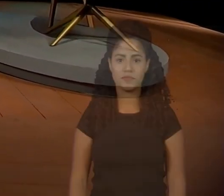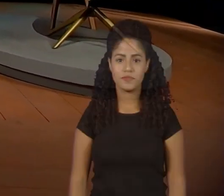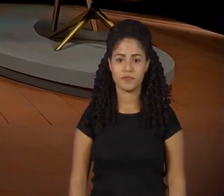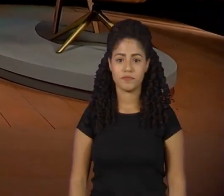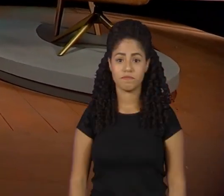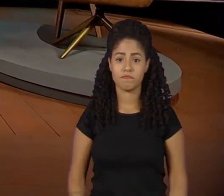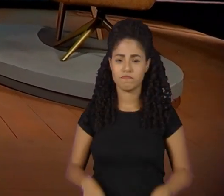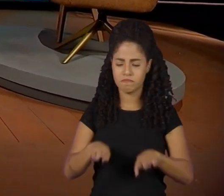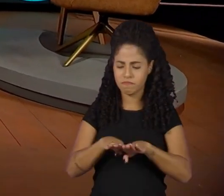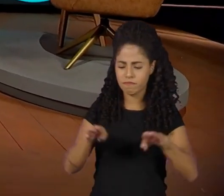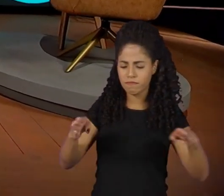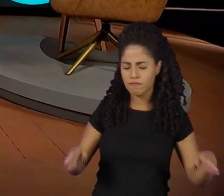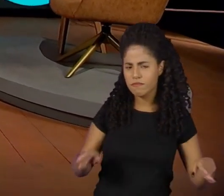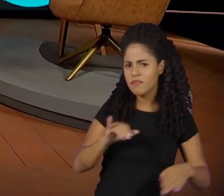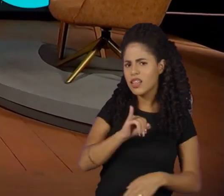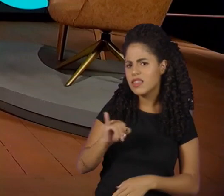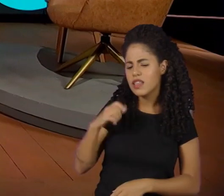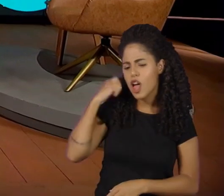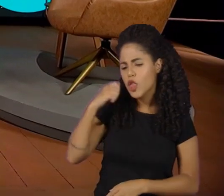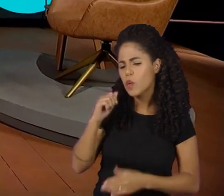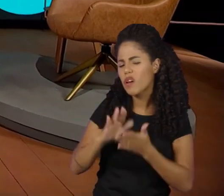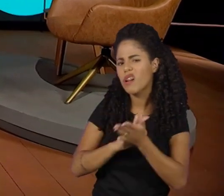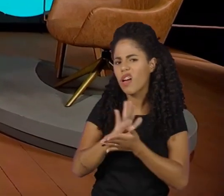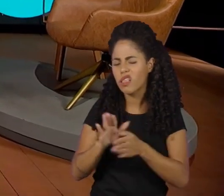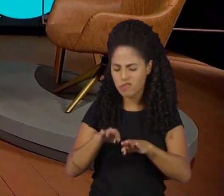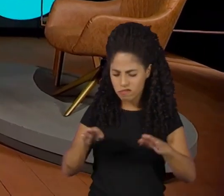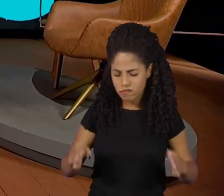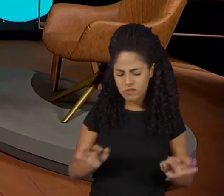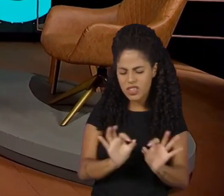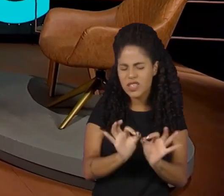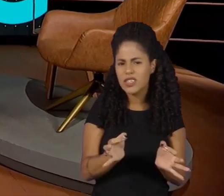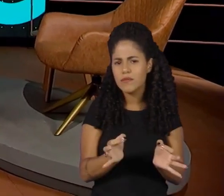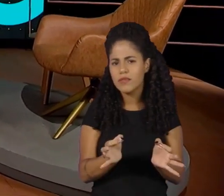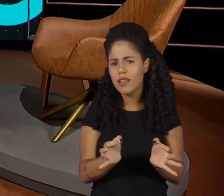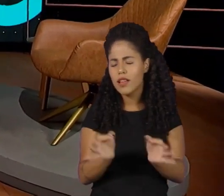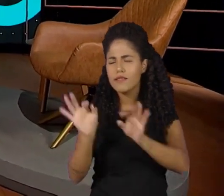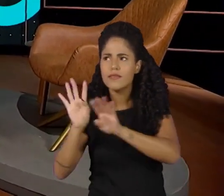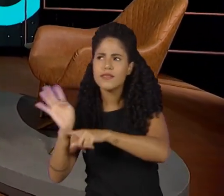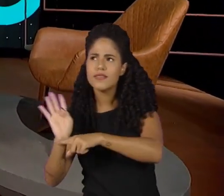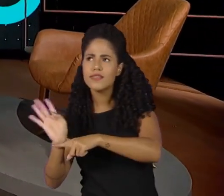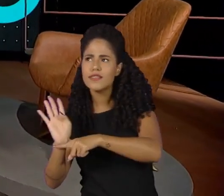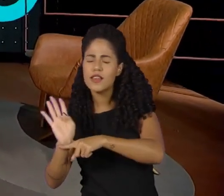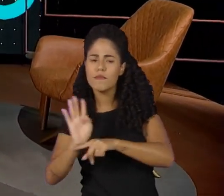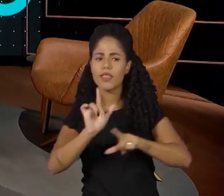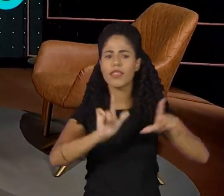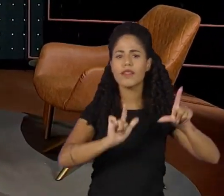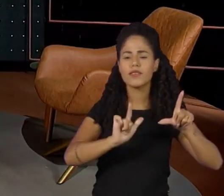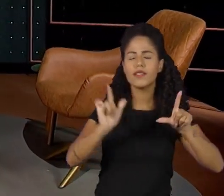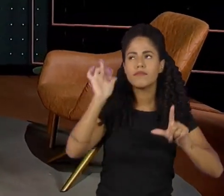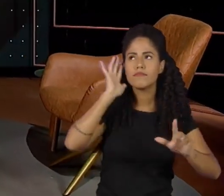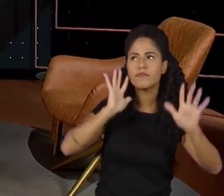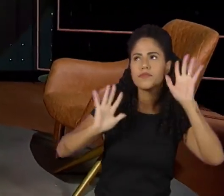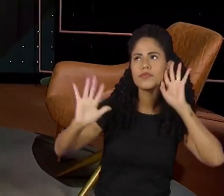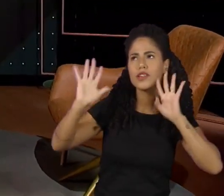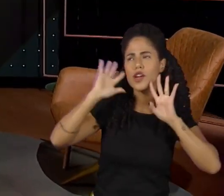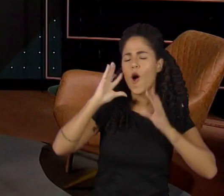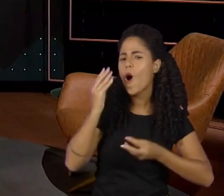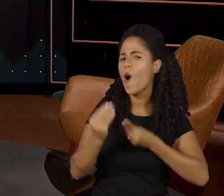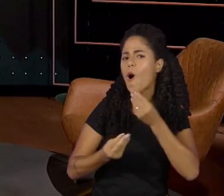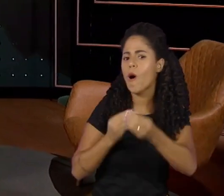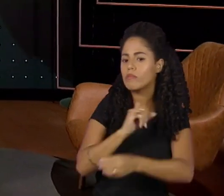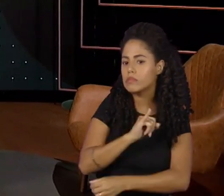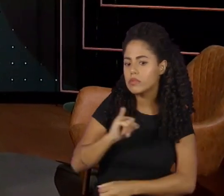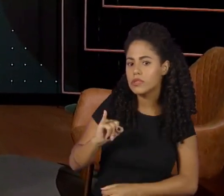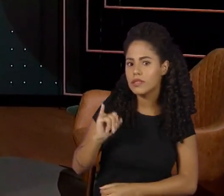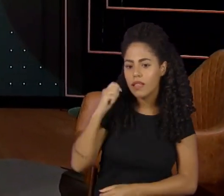Um palco sem o ator é apenas um tablado. E o cinema, a televisão, dá para imaginar o que seriam sem a magia